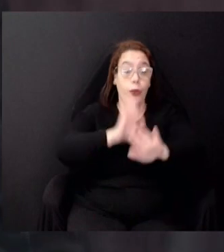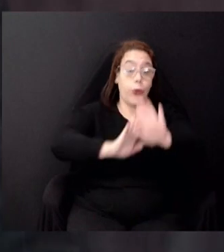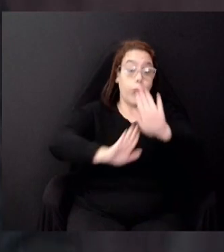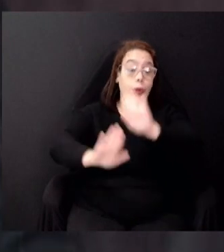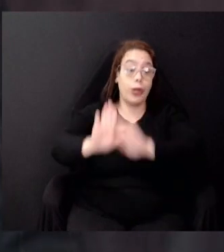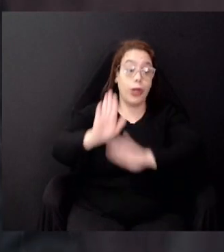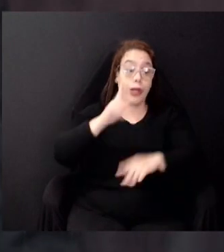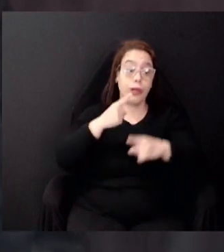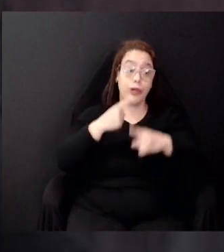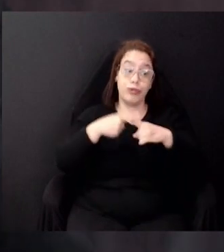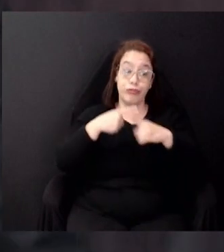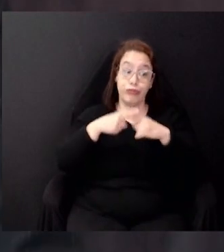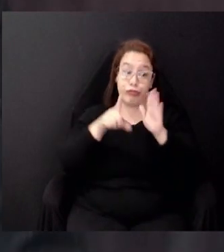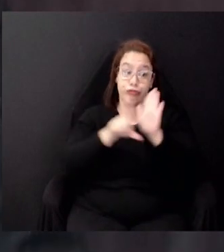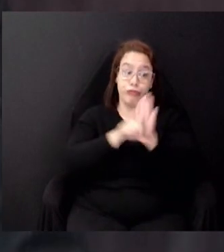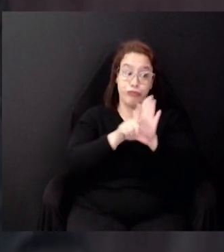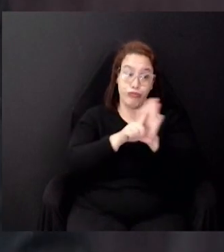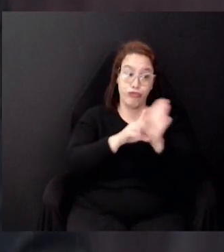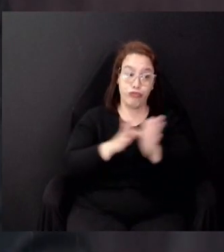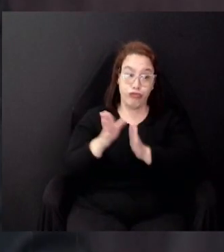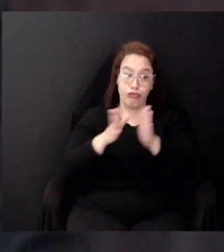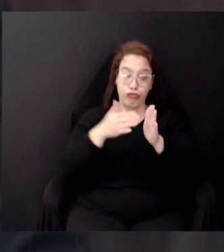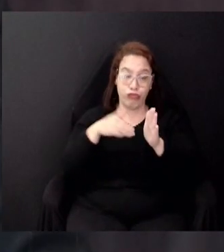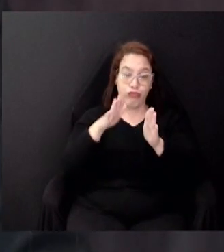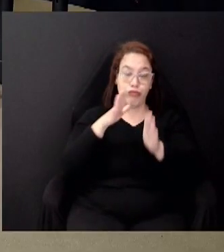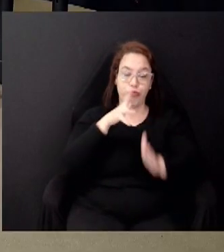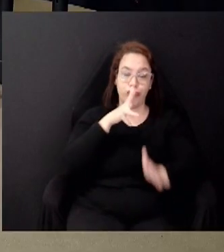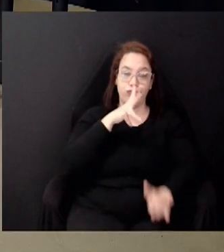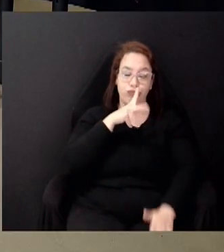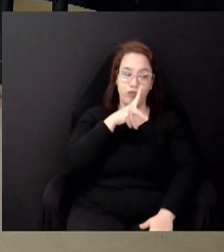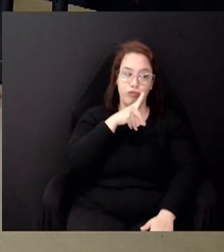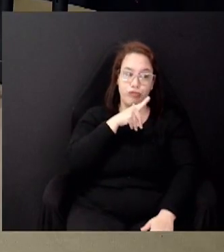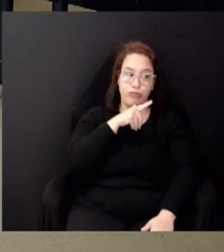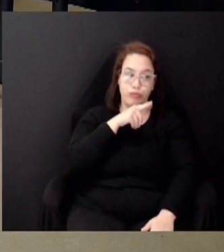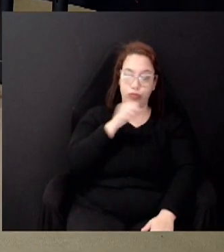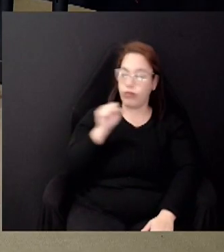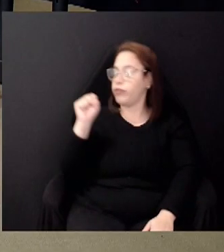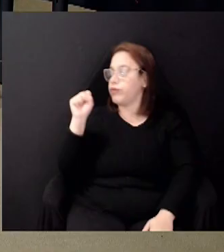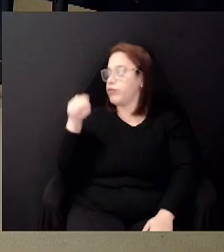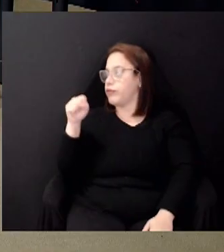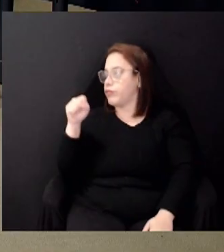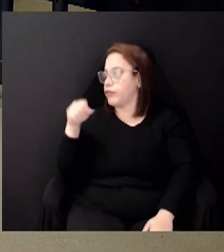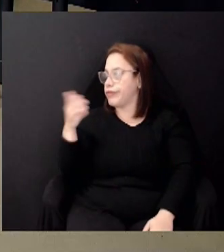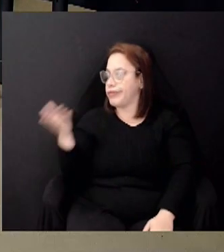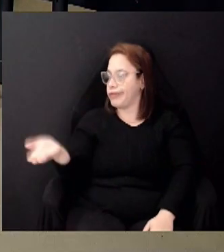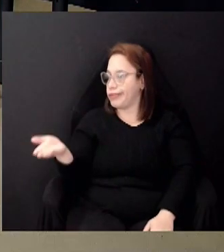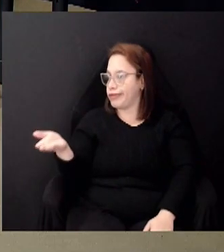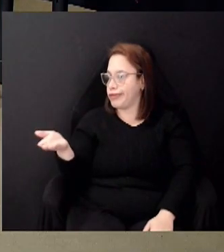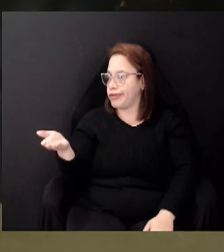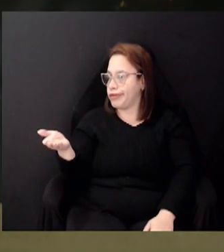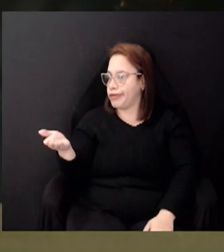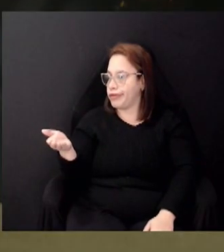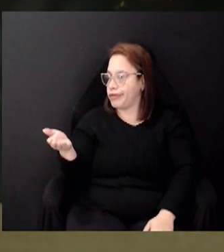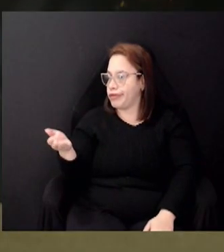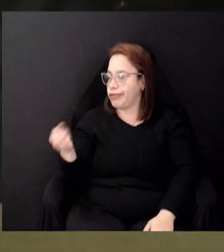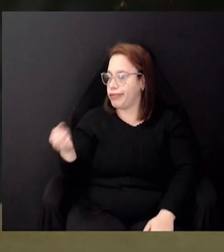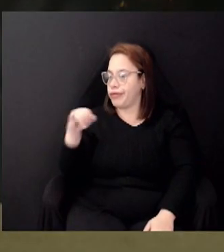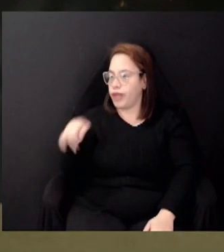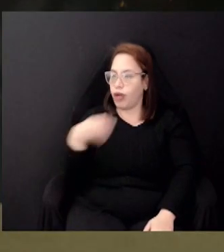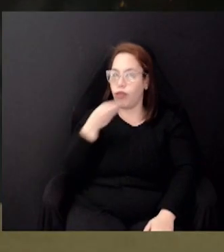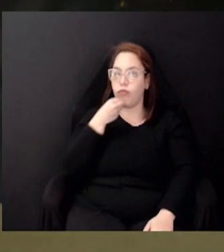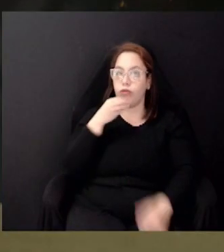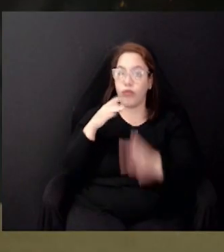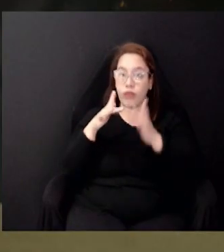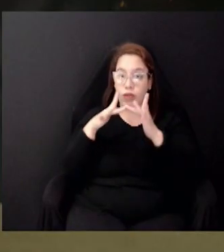legislação caminha mais lentamente. Exatamente. E aí, dou o gancho para desconexão. Para você ter mais cuidado,